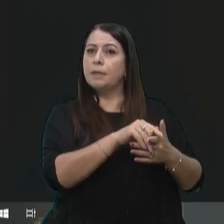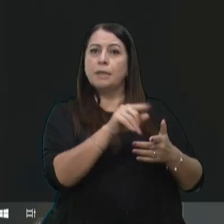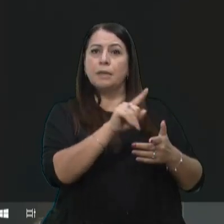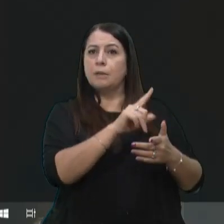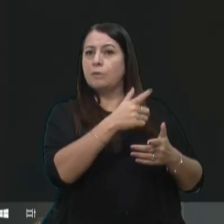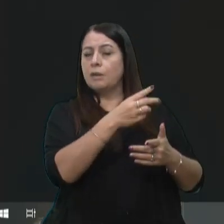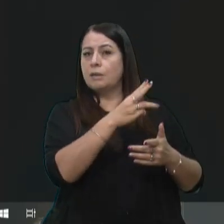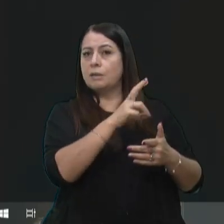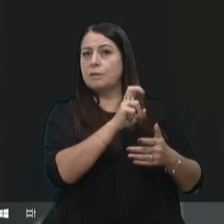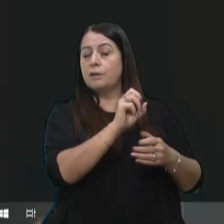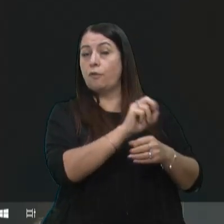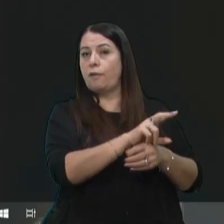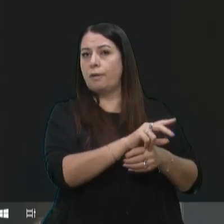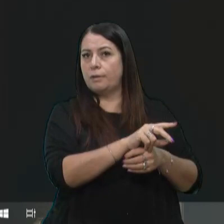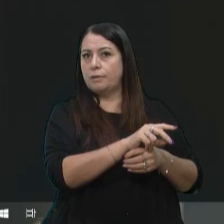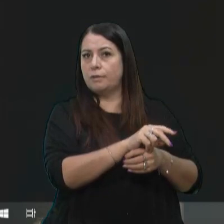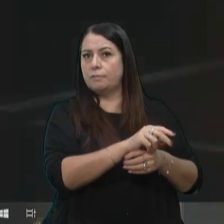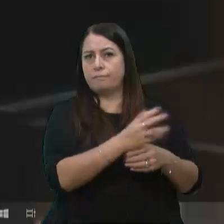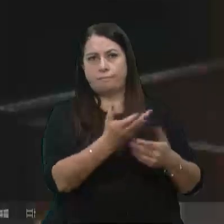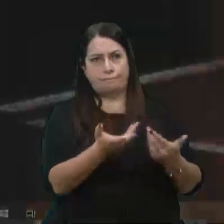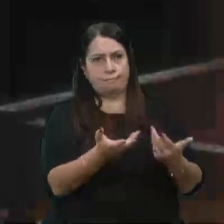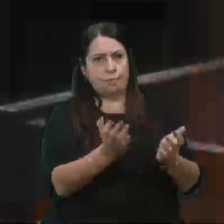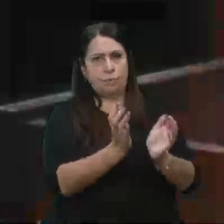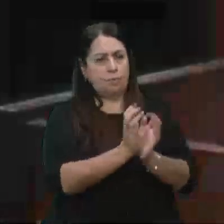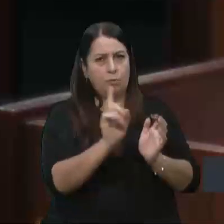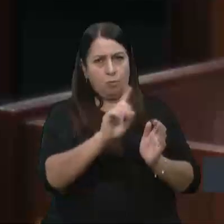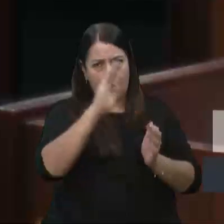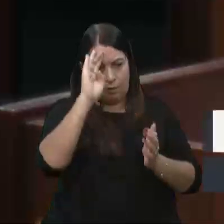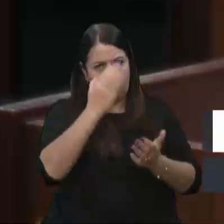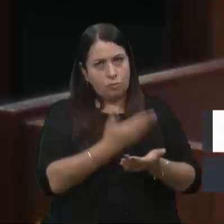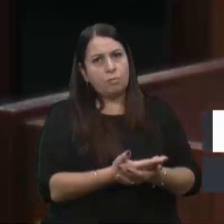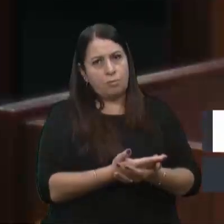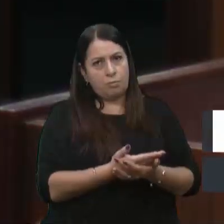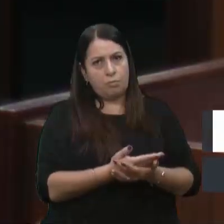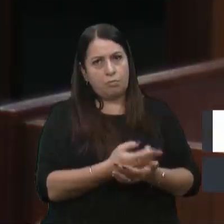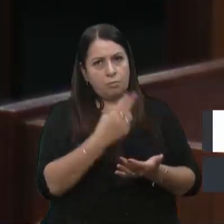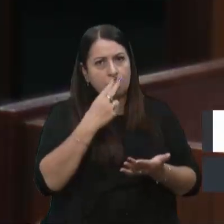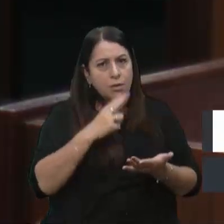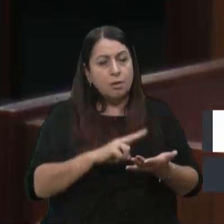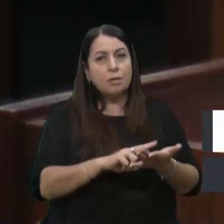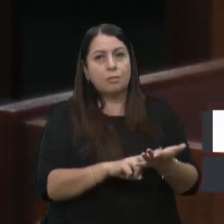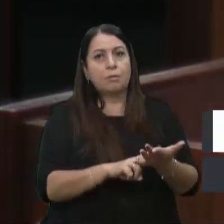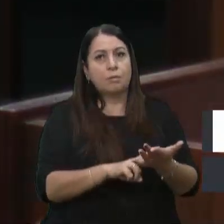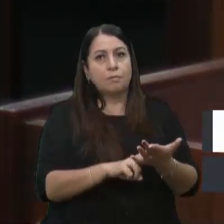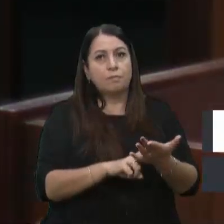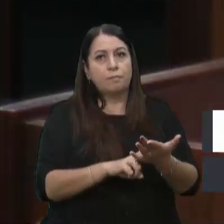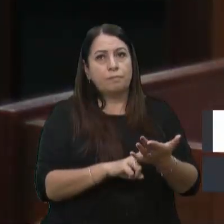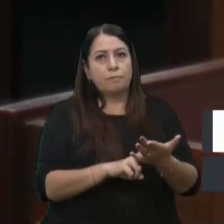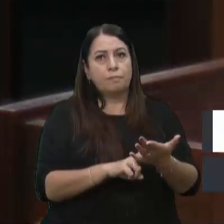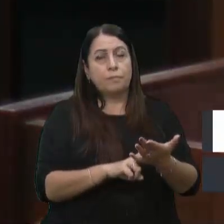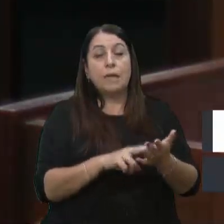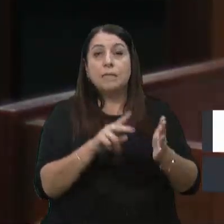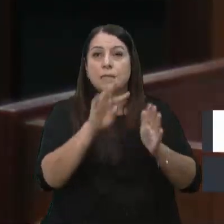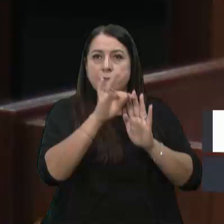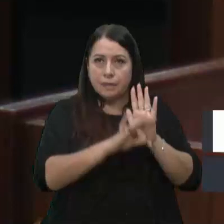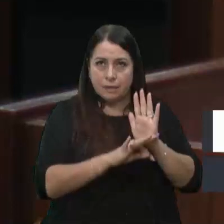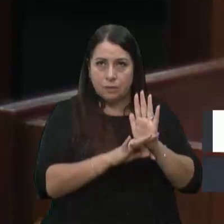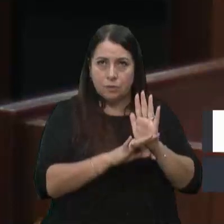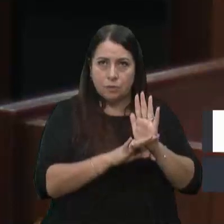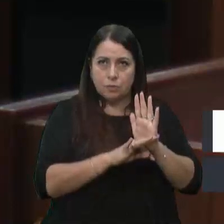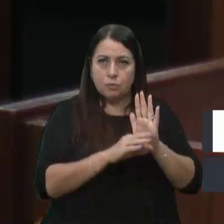as 35 vagas colegas eu não quero acreditar que essa carta essa essa matéria